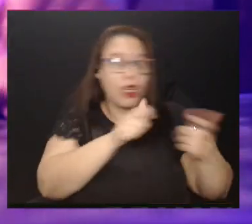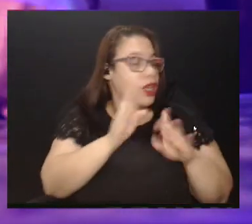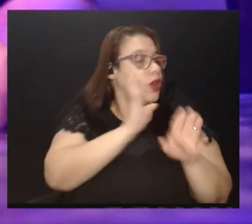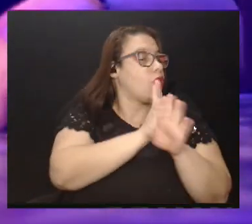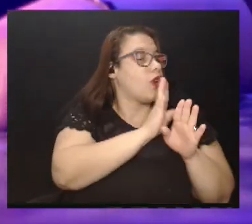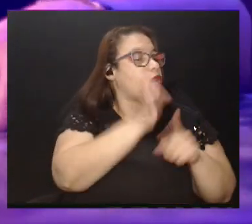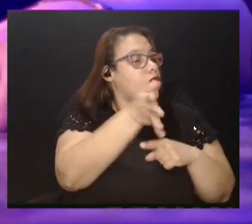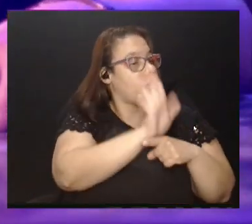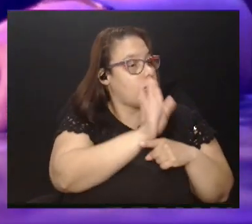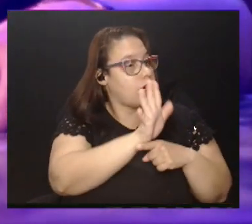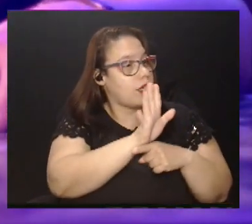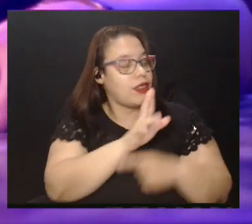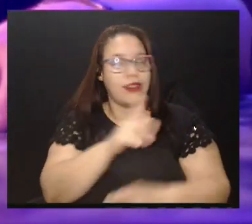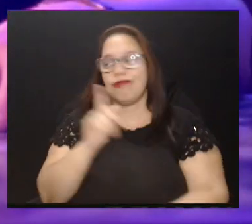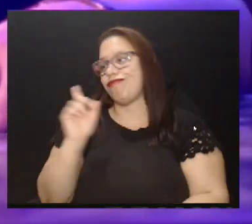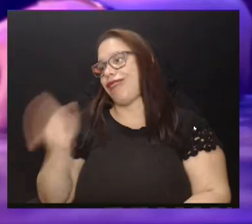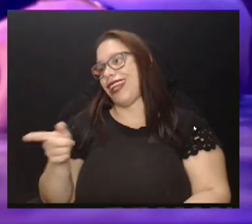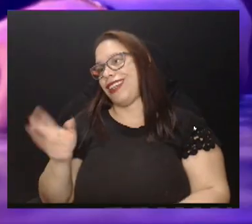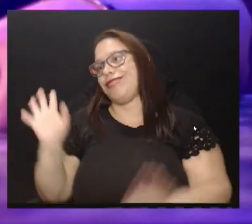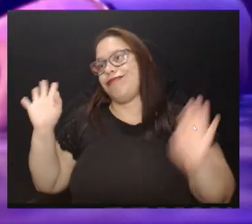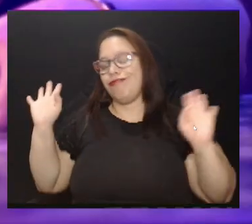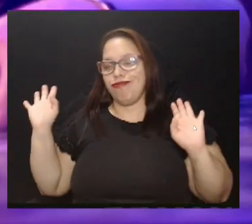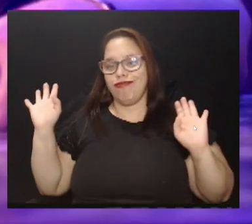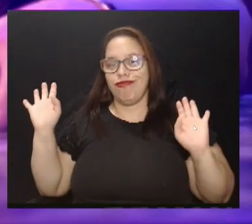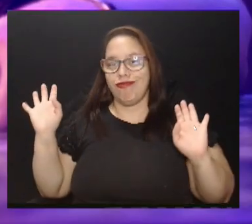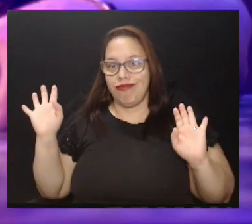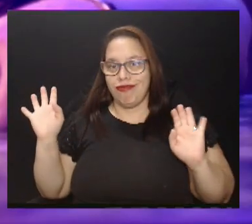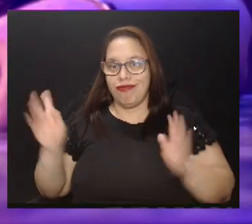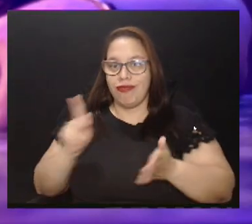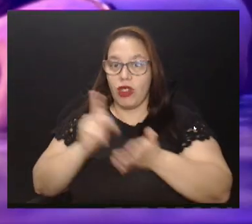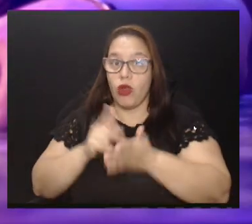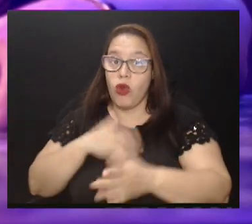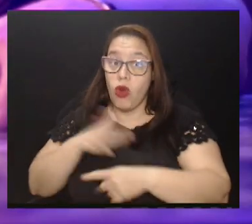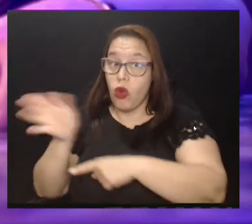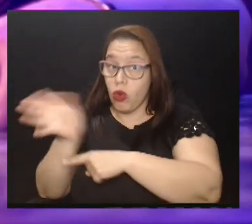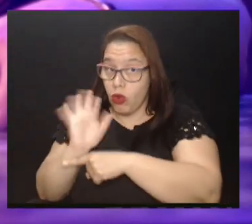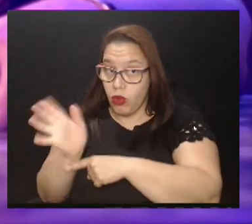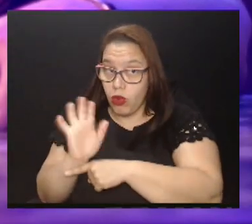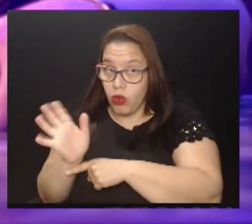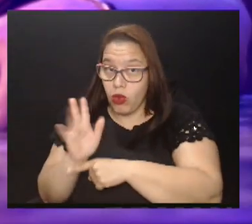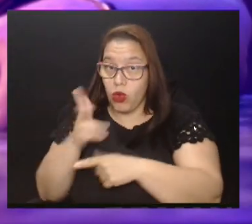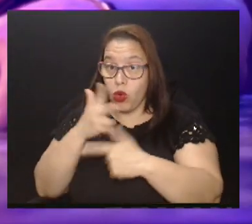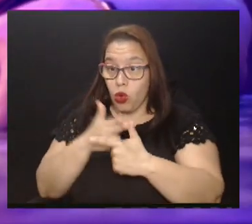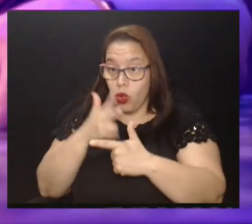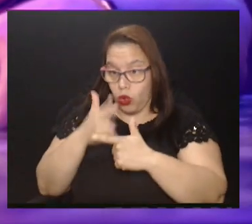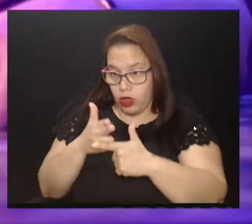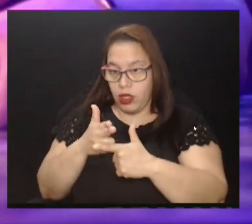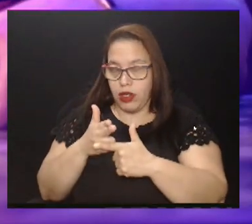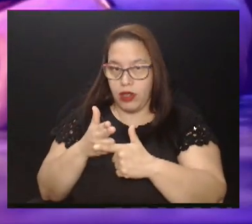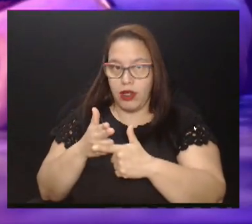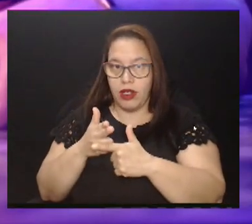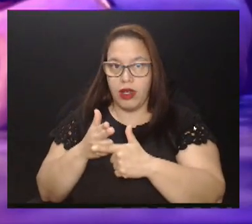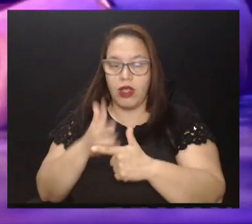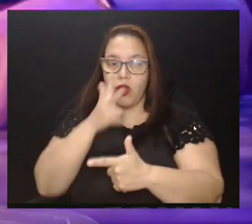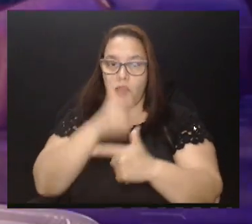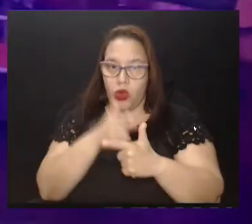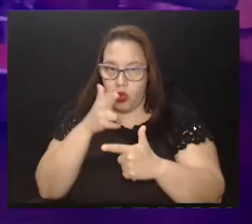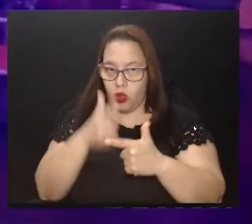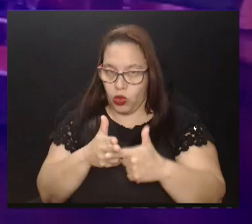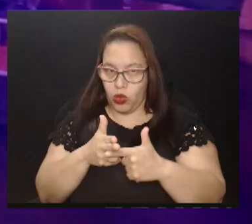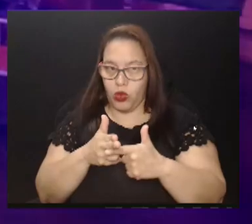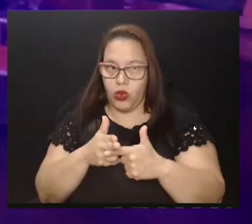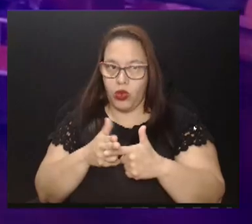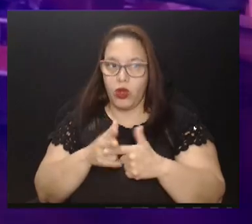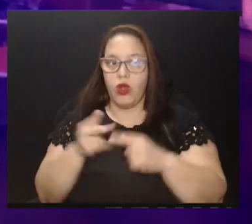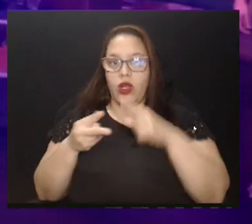é que tá, né? Na verdade, os meus filmes são curta-metragens, né? E os curta-metragens, você tem 2 caminhos pra seguir. Mas não